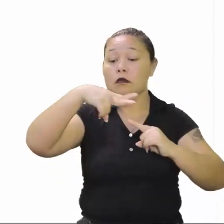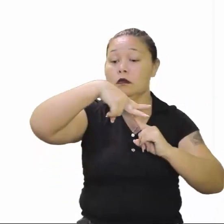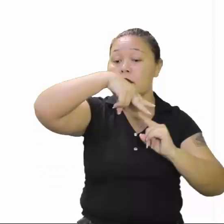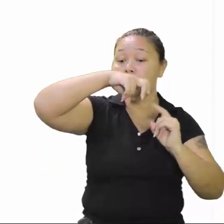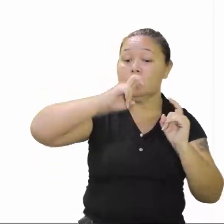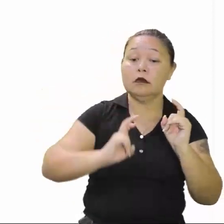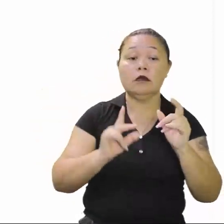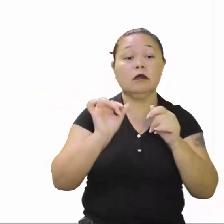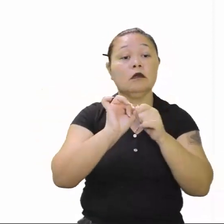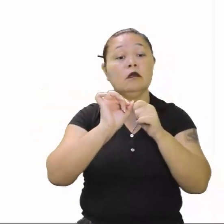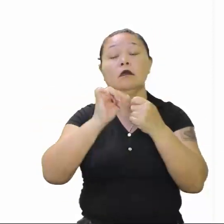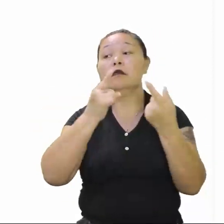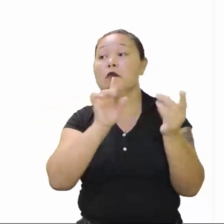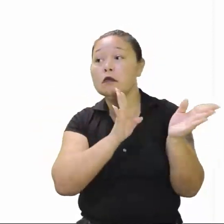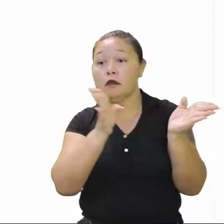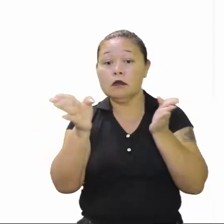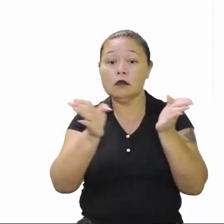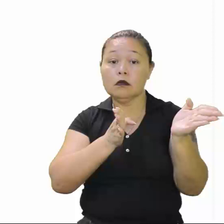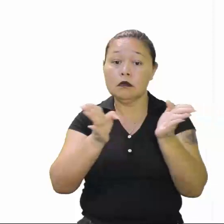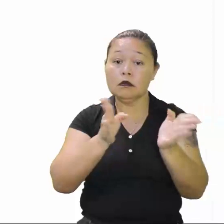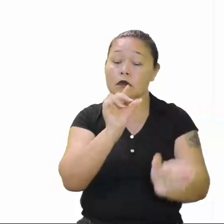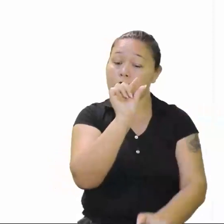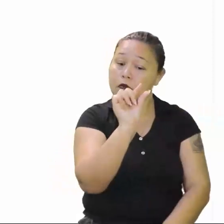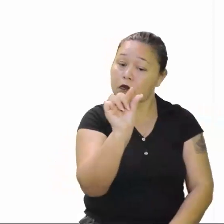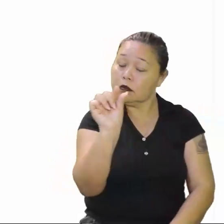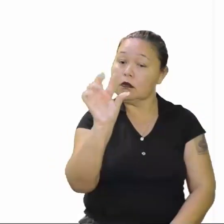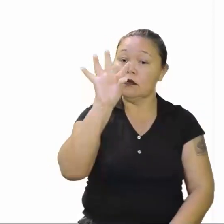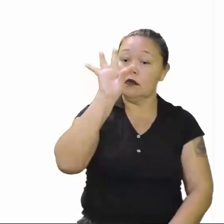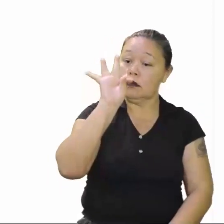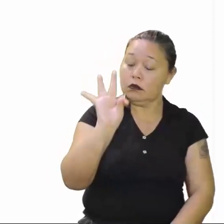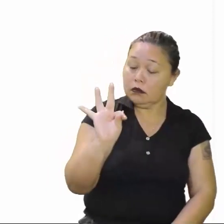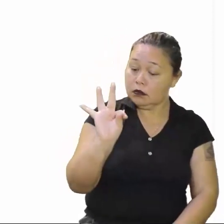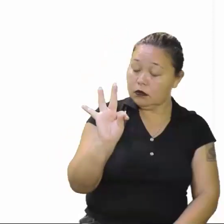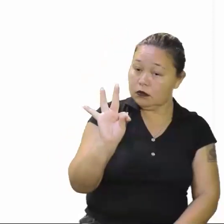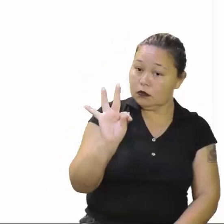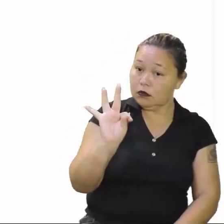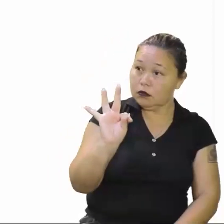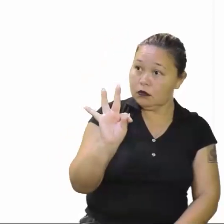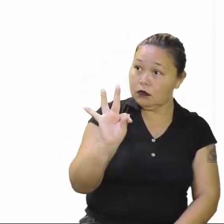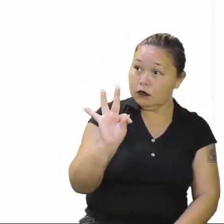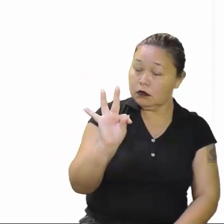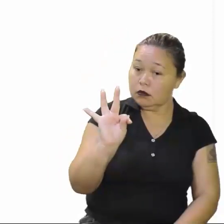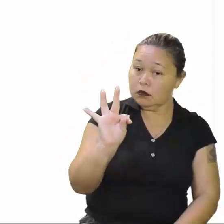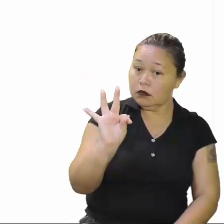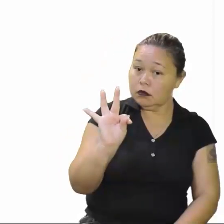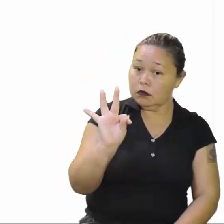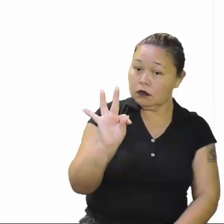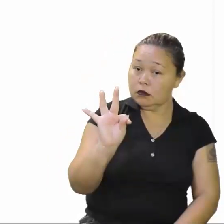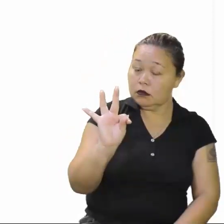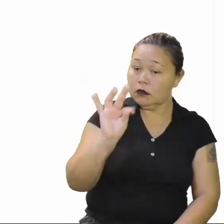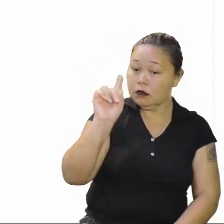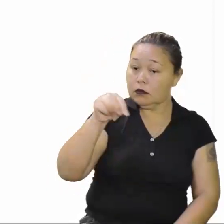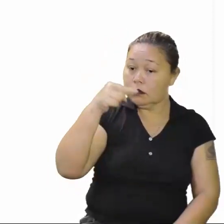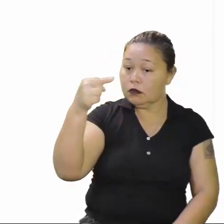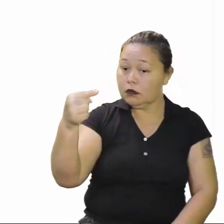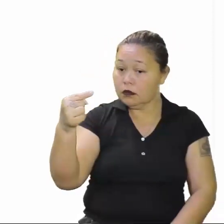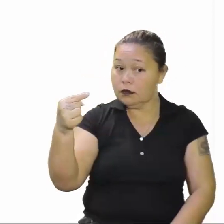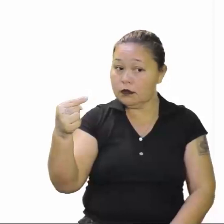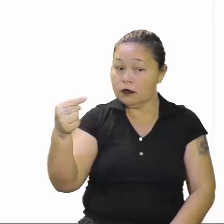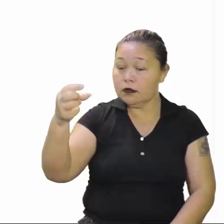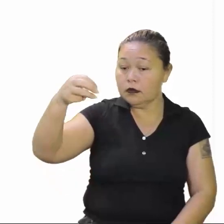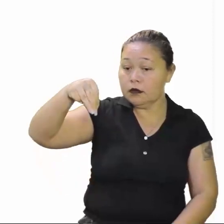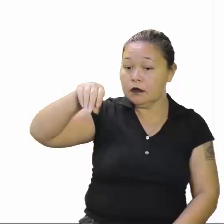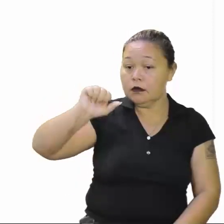e refrigerante, respectivamente, nas unidades de tonelada